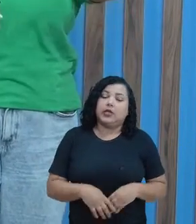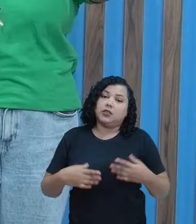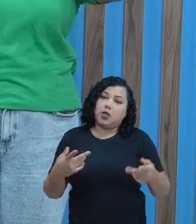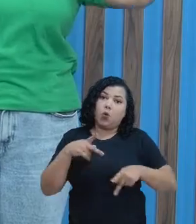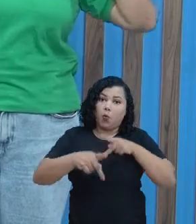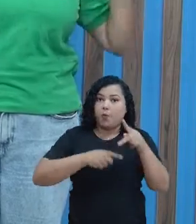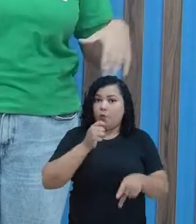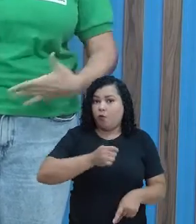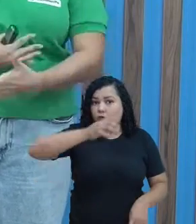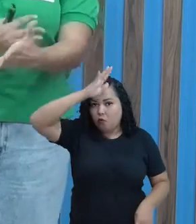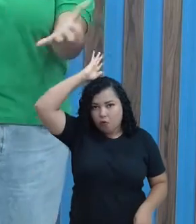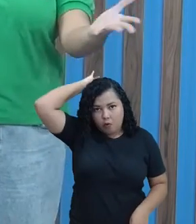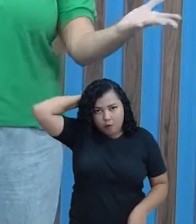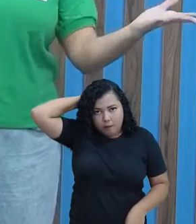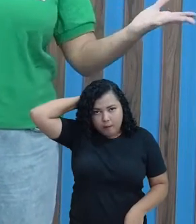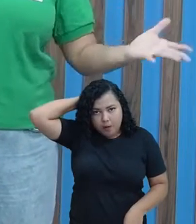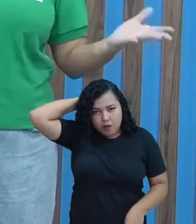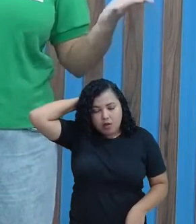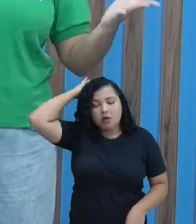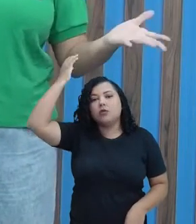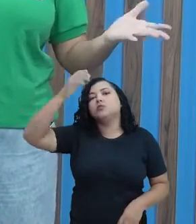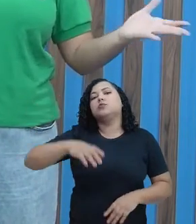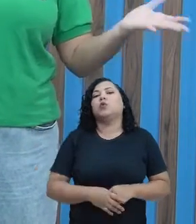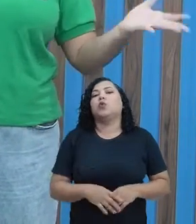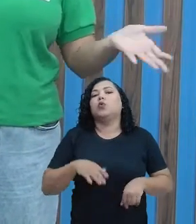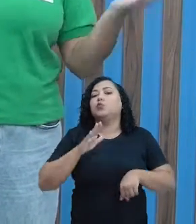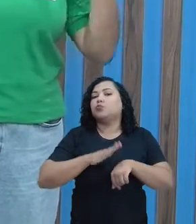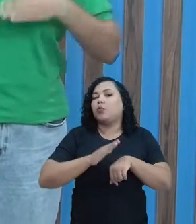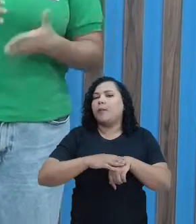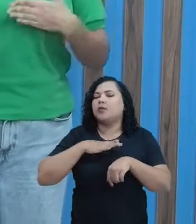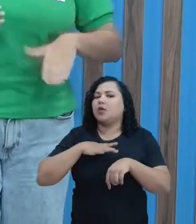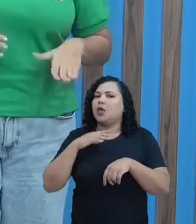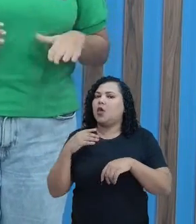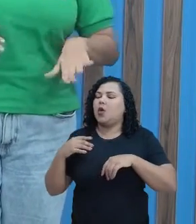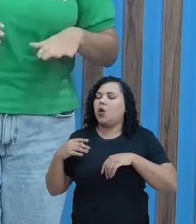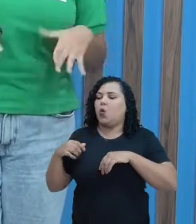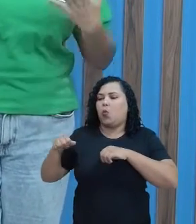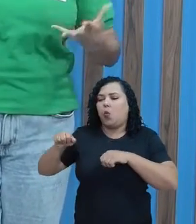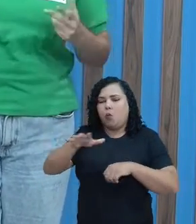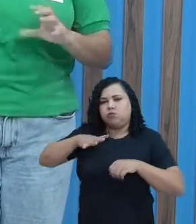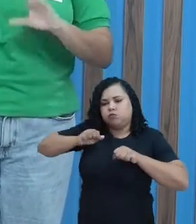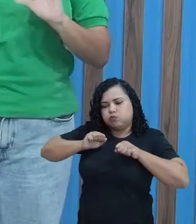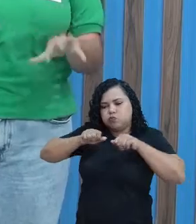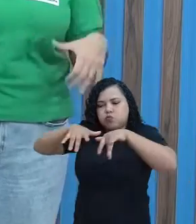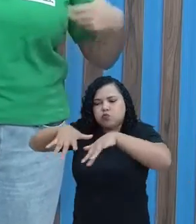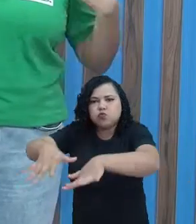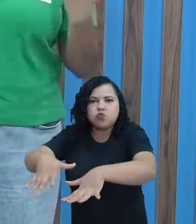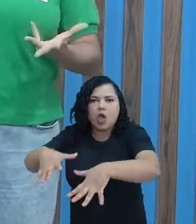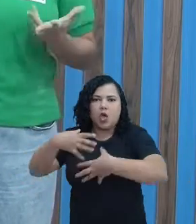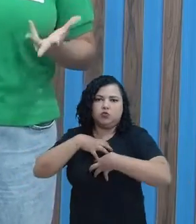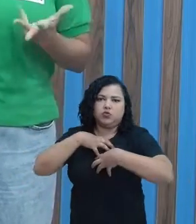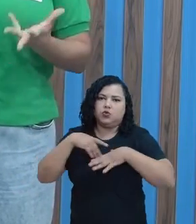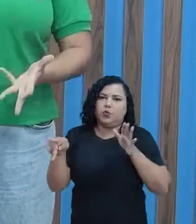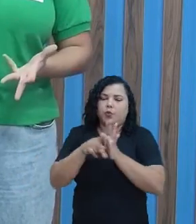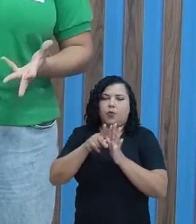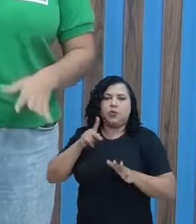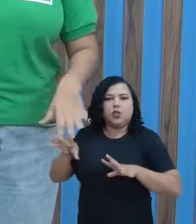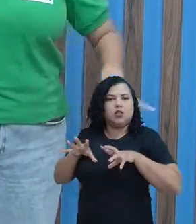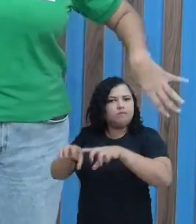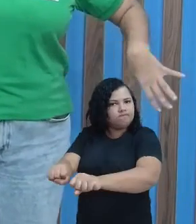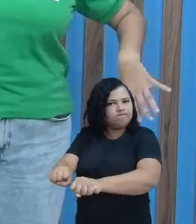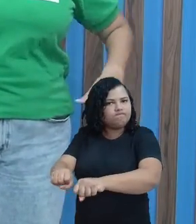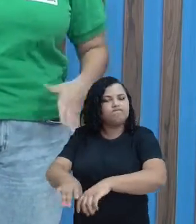romanos, quando expandiram o seu império, esse era o modus operandi, né? Era esse o método de